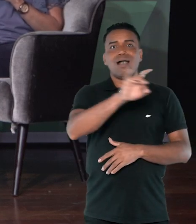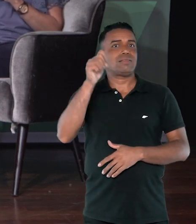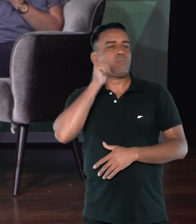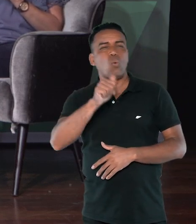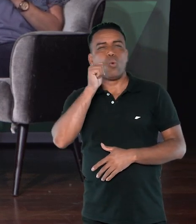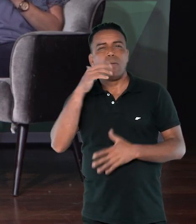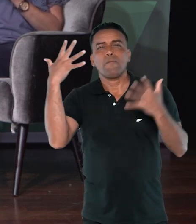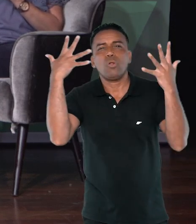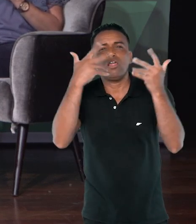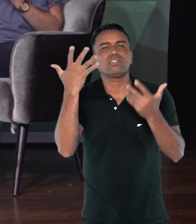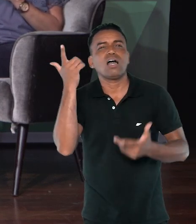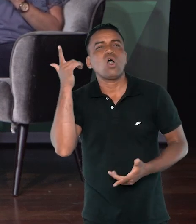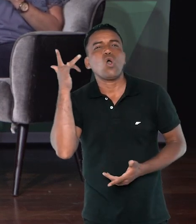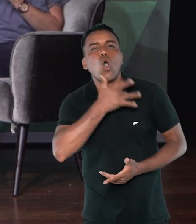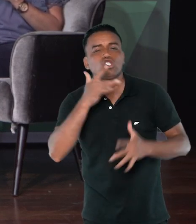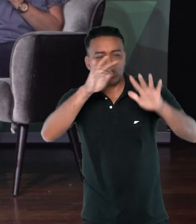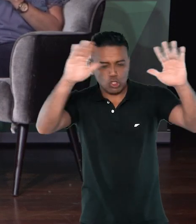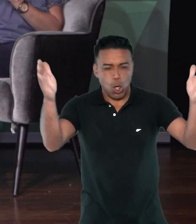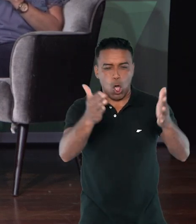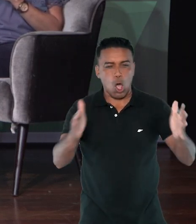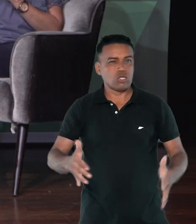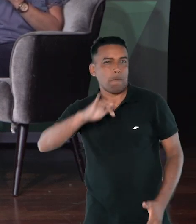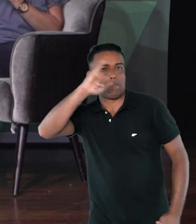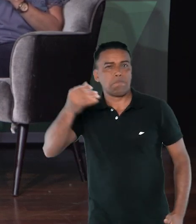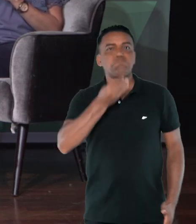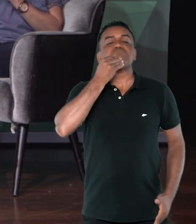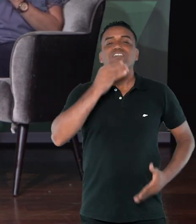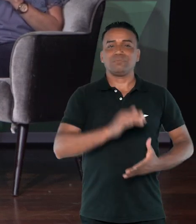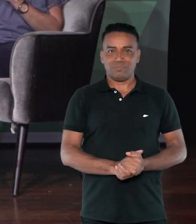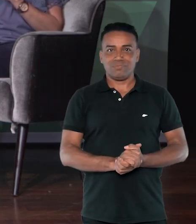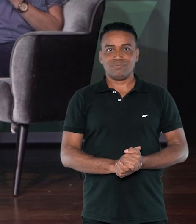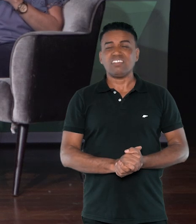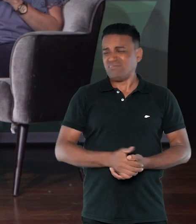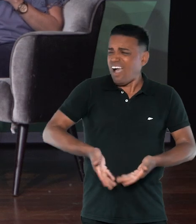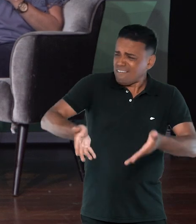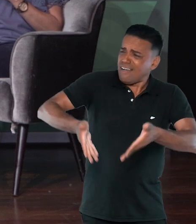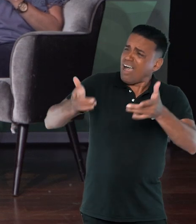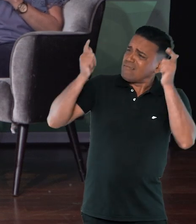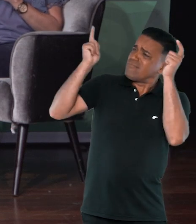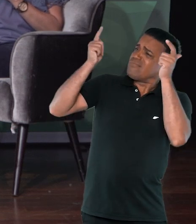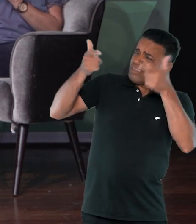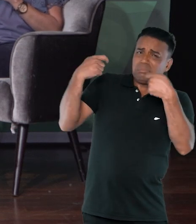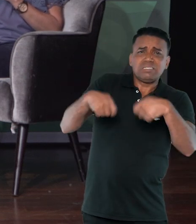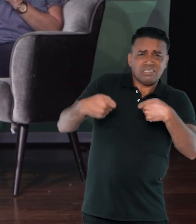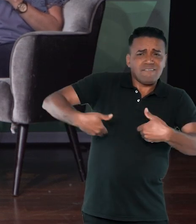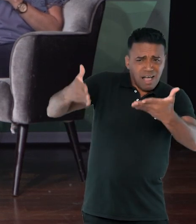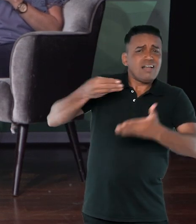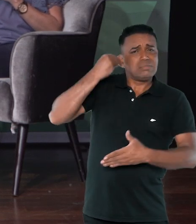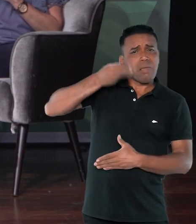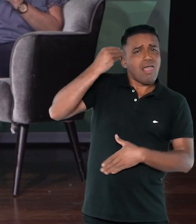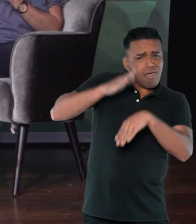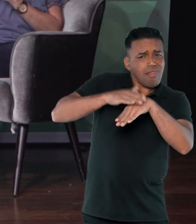disso, está tão vazio, eu quero tanto amar alguém. Então eu tenho percebido, sabe,